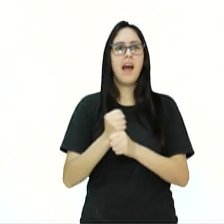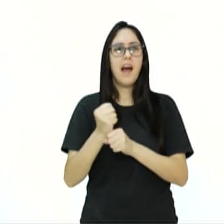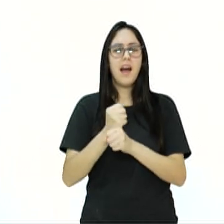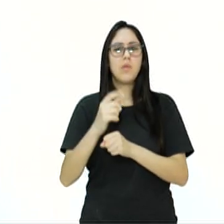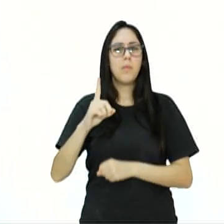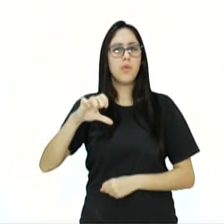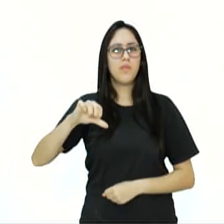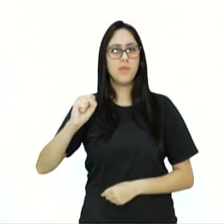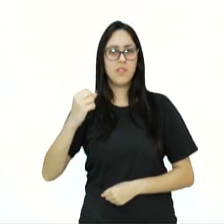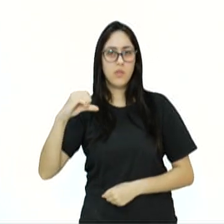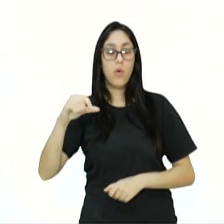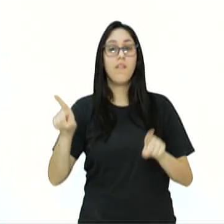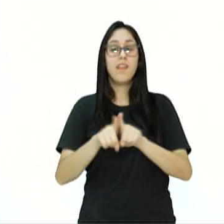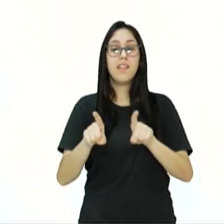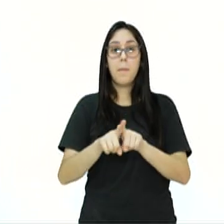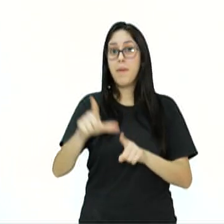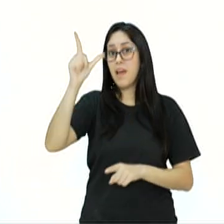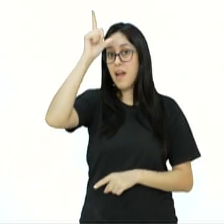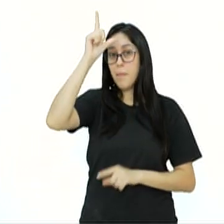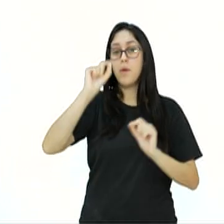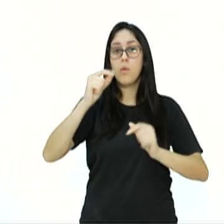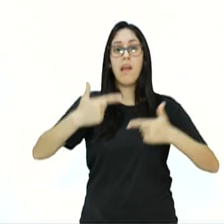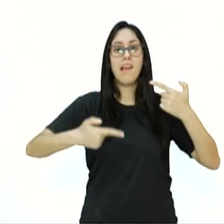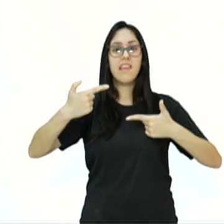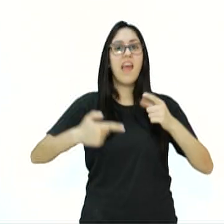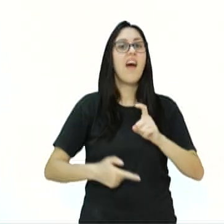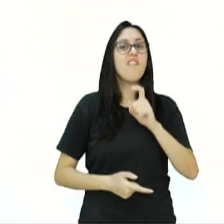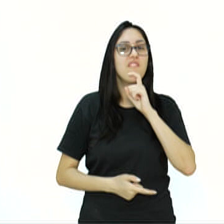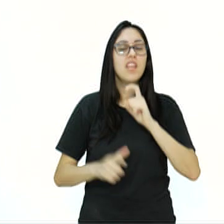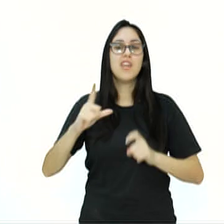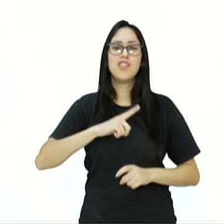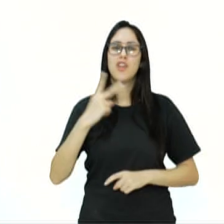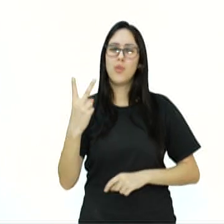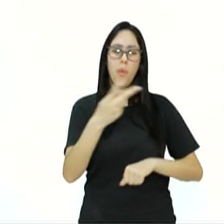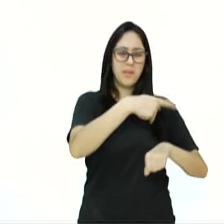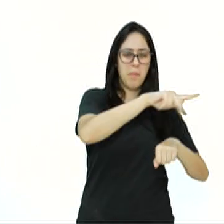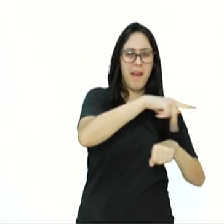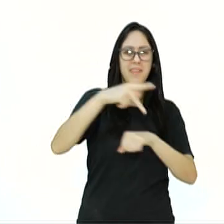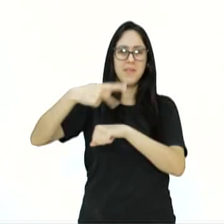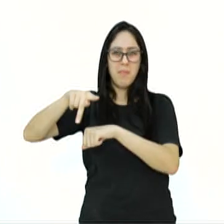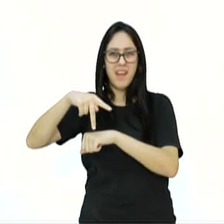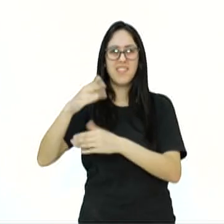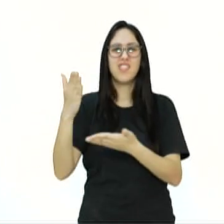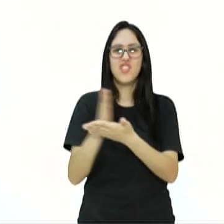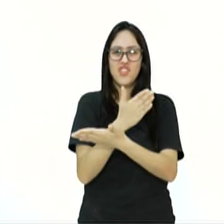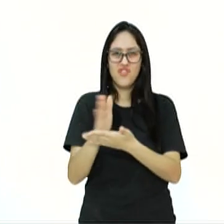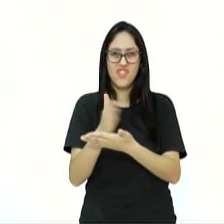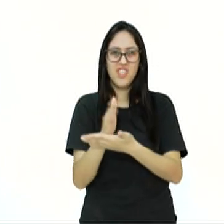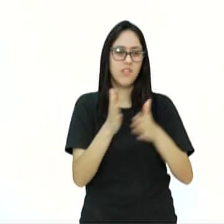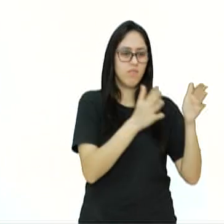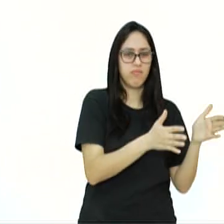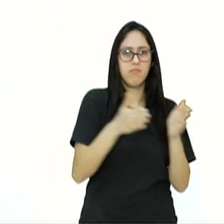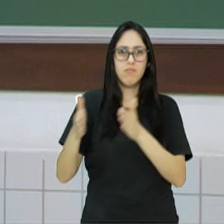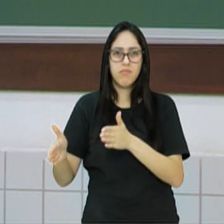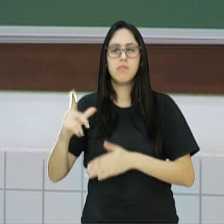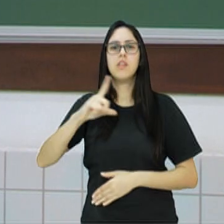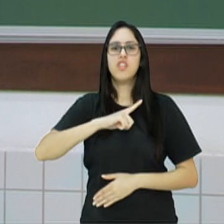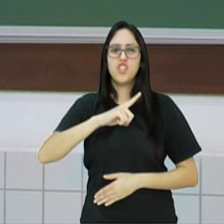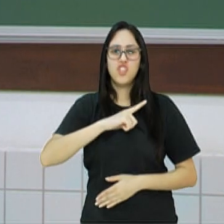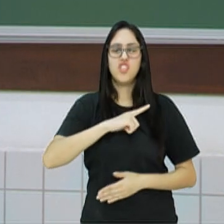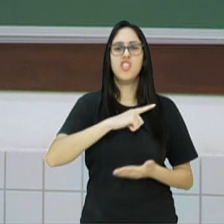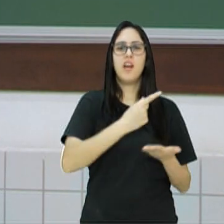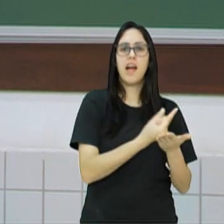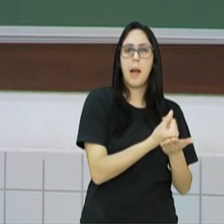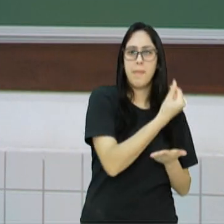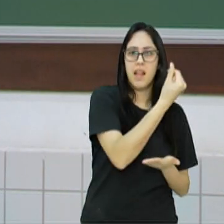a Alemanha que durante a Guerra Fria eram dois países, né, a Alemanha Ocidental com o capitalismo e a